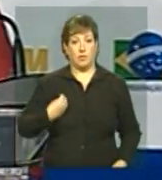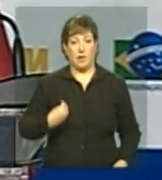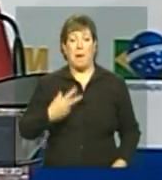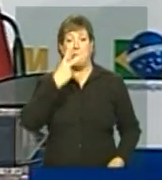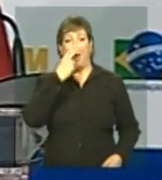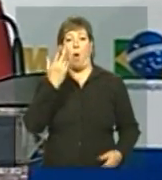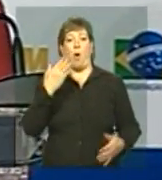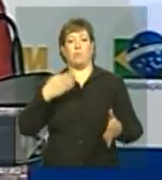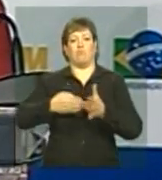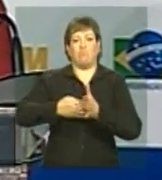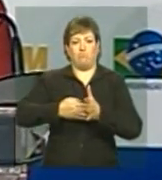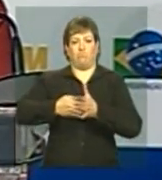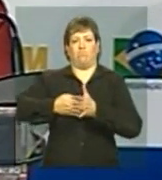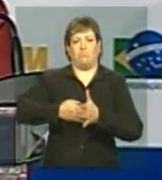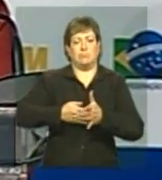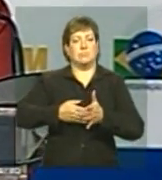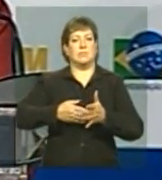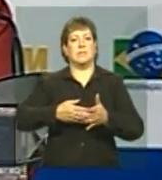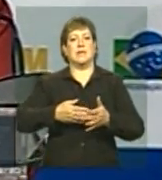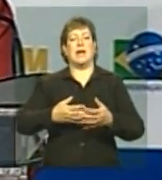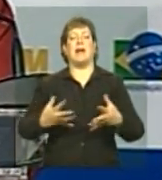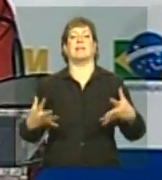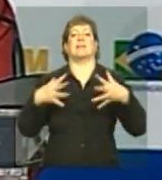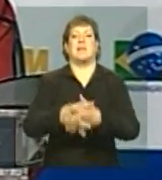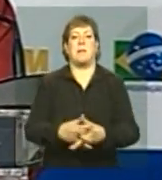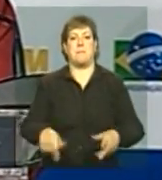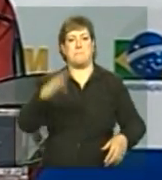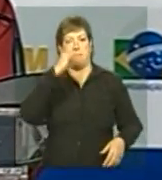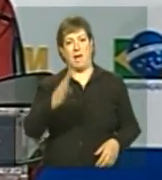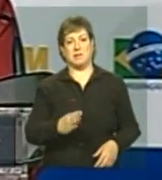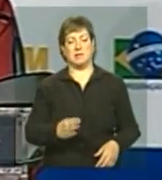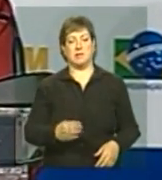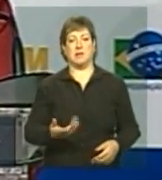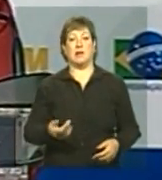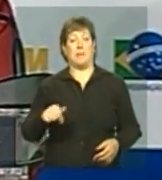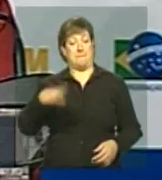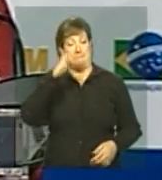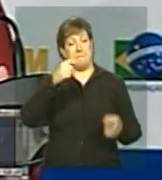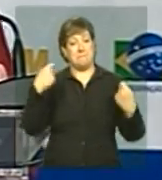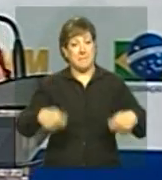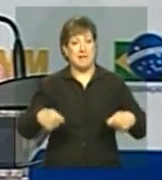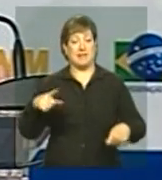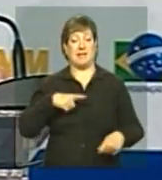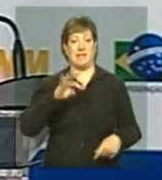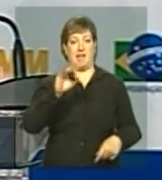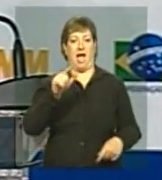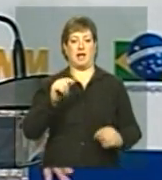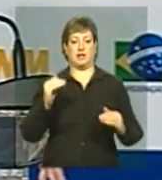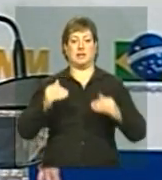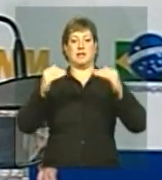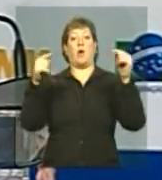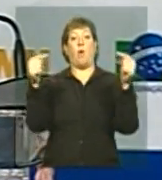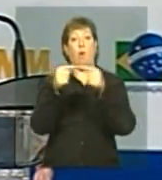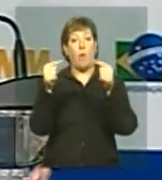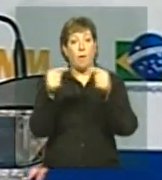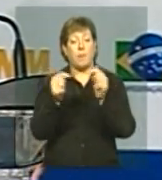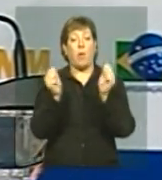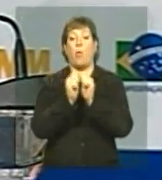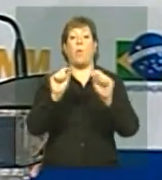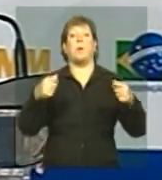barreira para que o Brasil tenha uma taxa de crescimento compatível com a necessidade